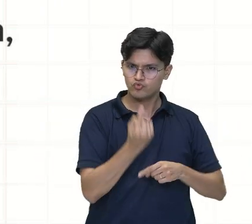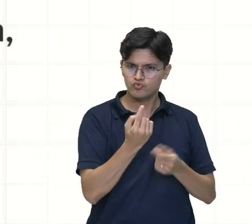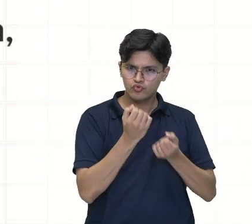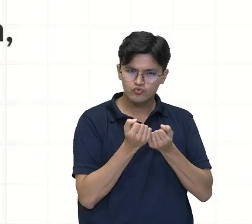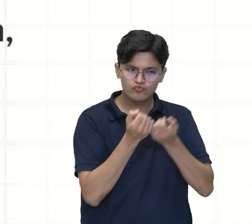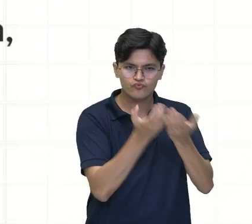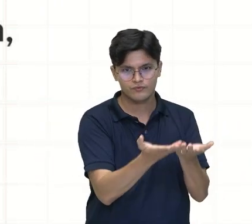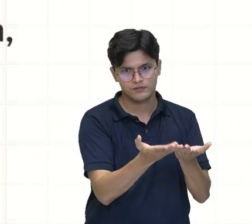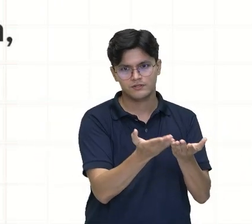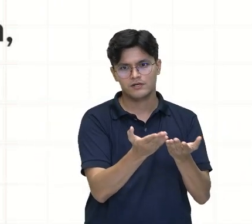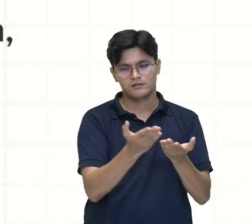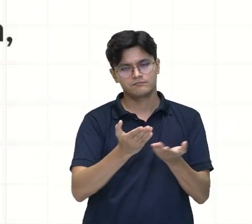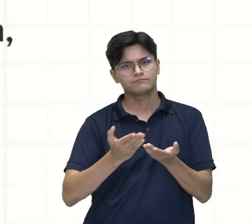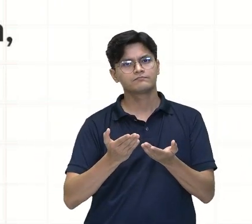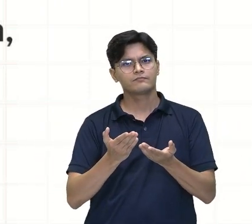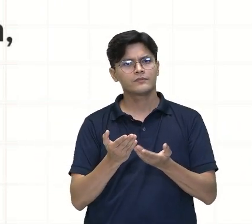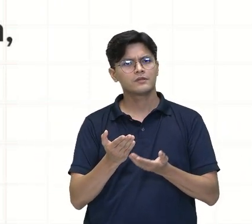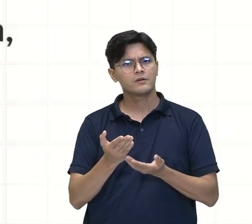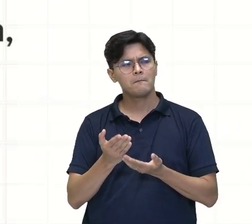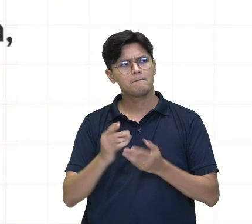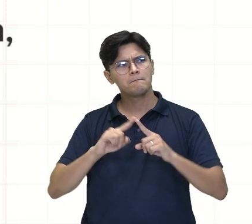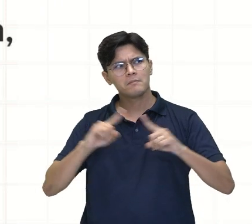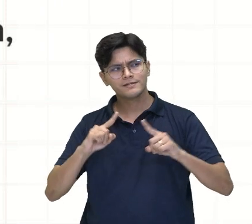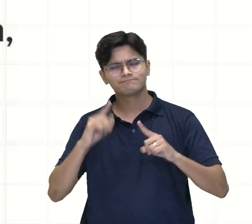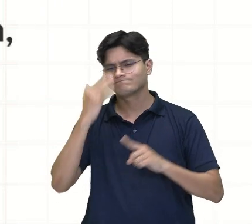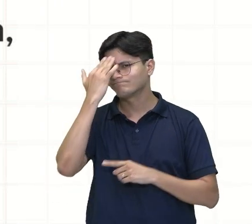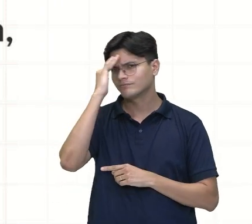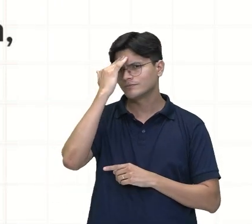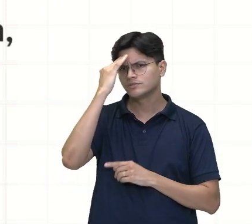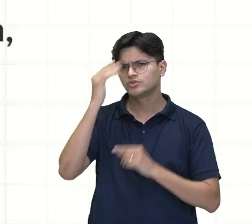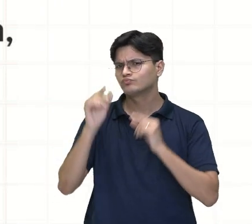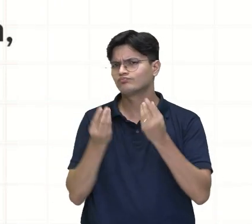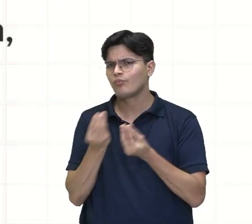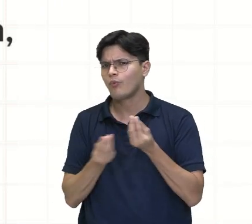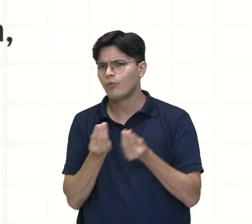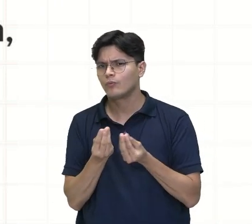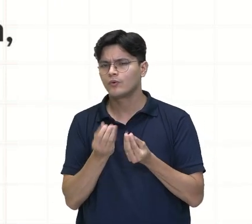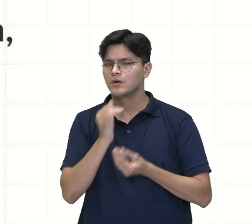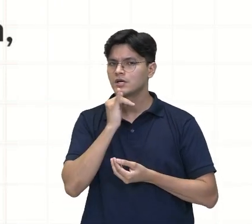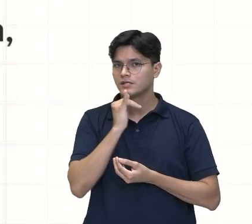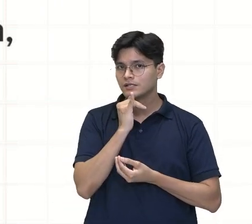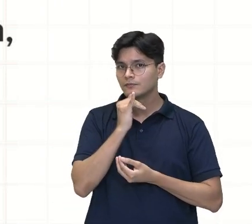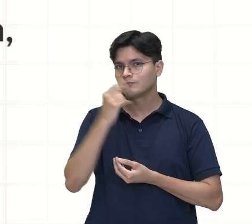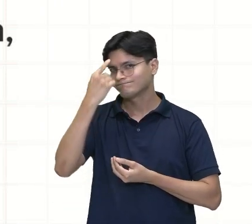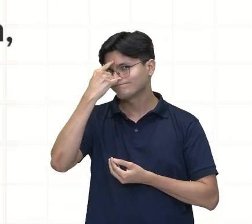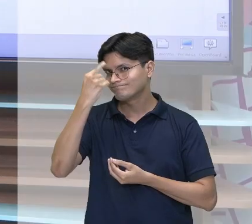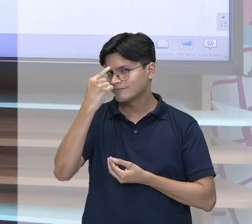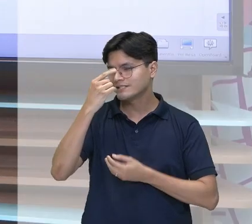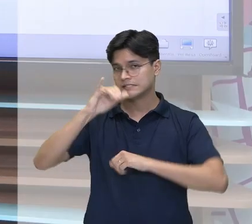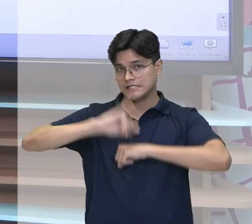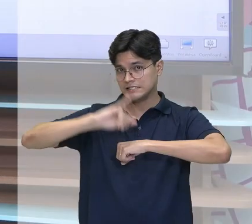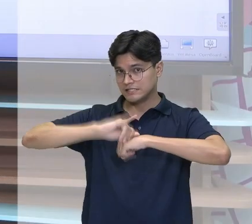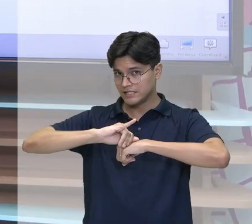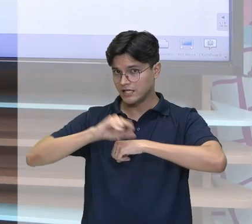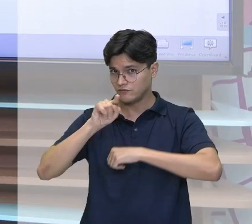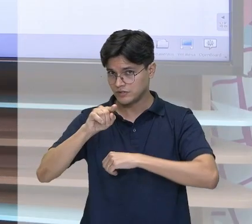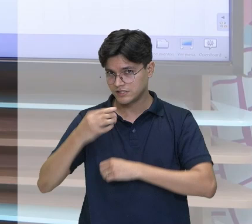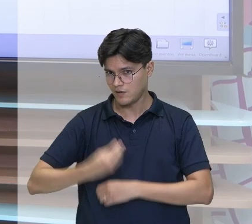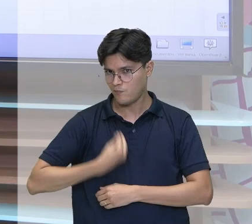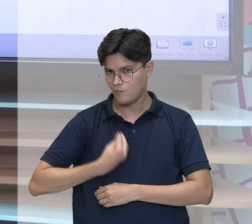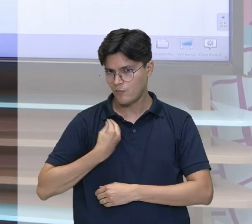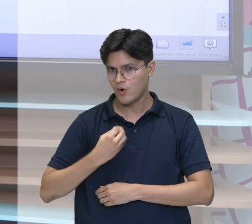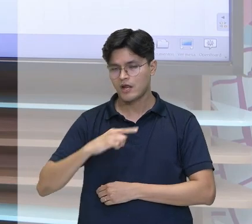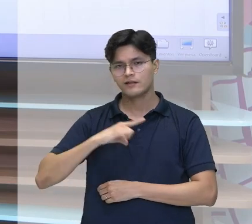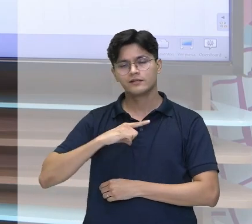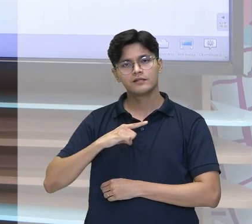entendi. Imaginem comigo o seguinte. Pensem que da cidade onde você mora, tem só uma pessoa que vende